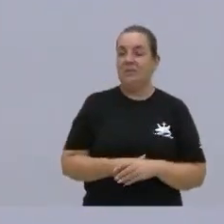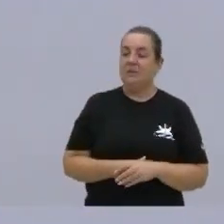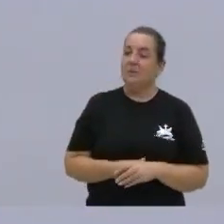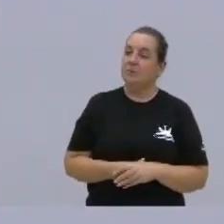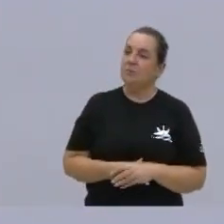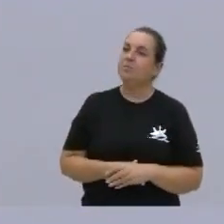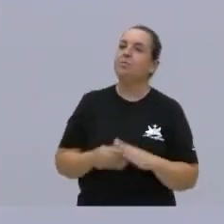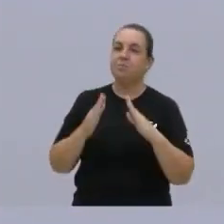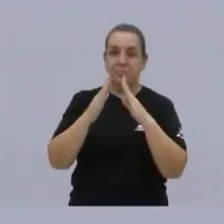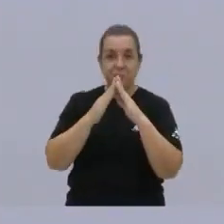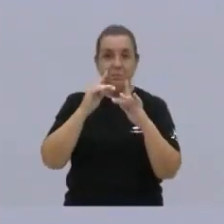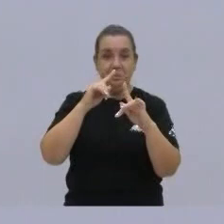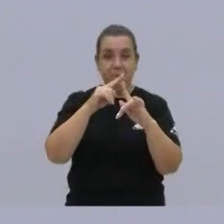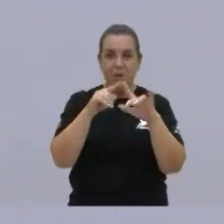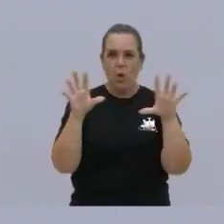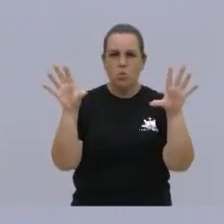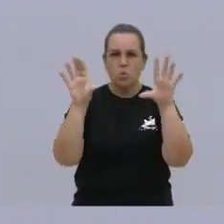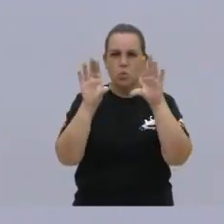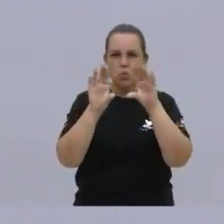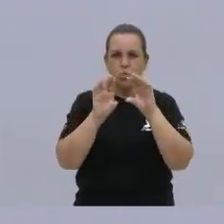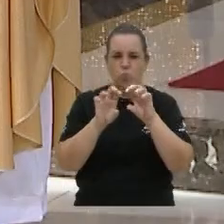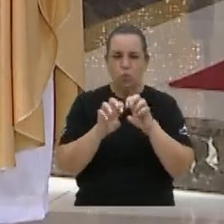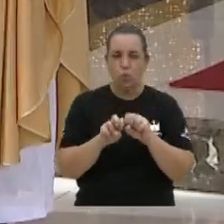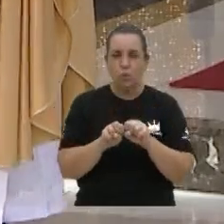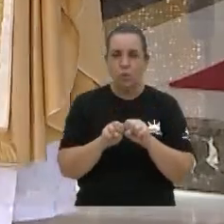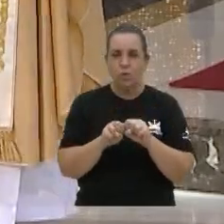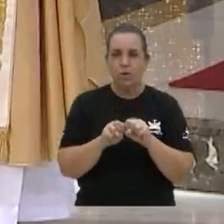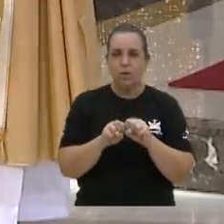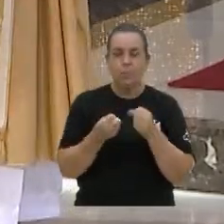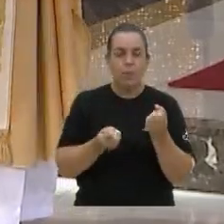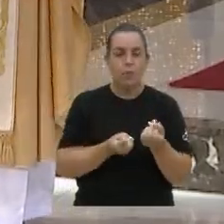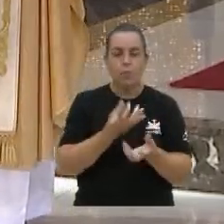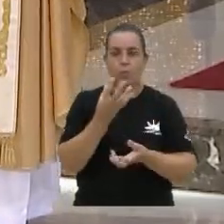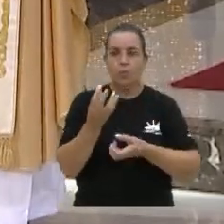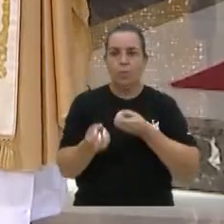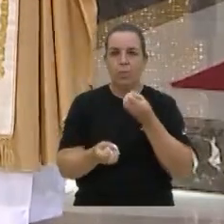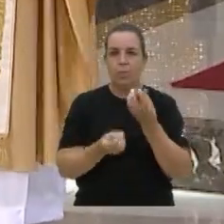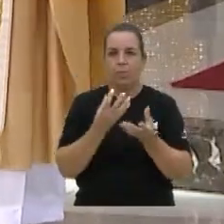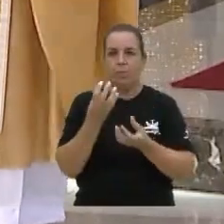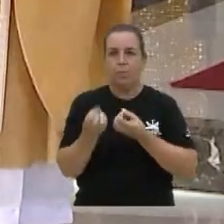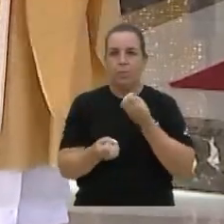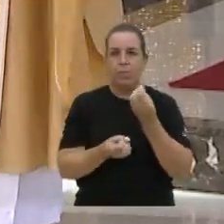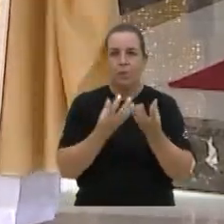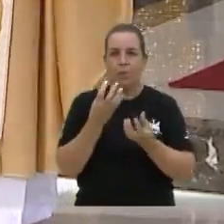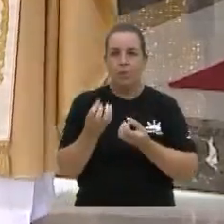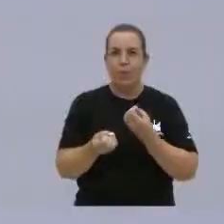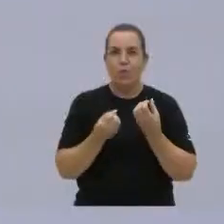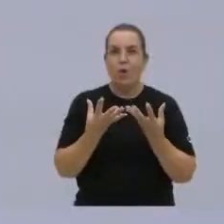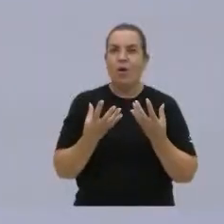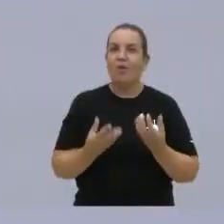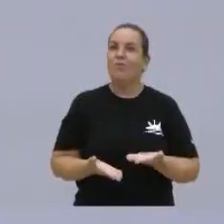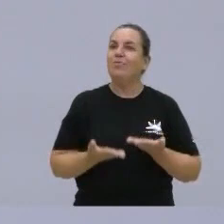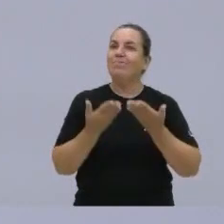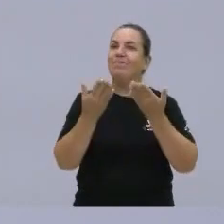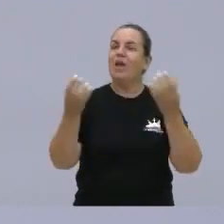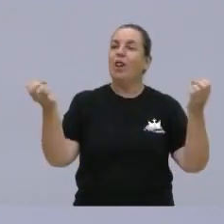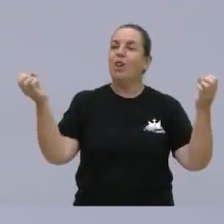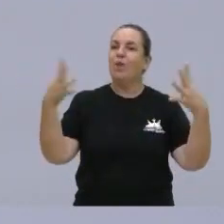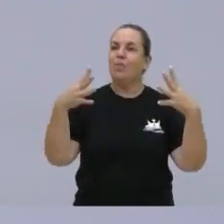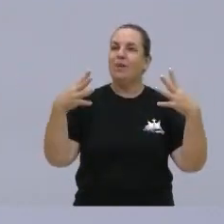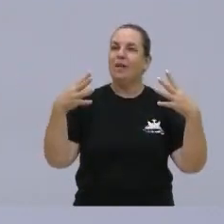a igreja estava escura e o fogo novo foi trazido, iluminando.